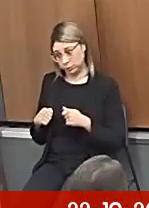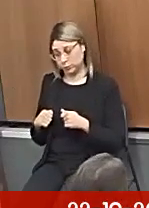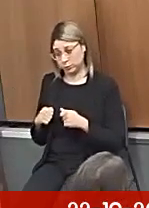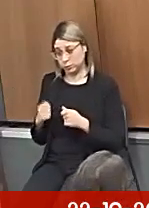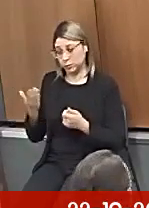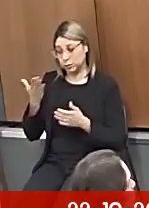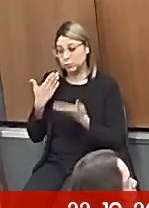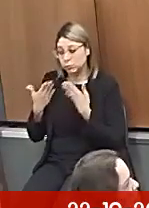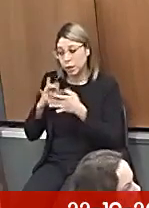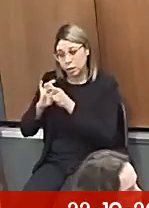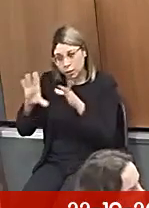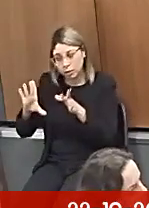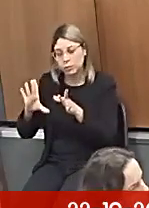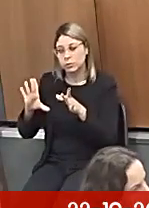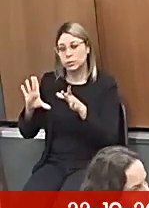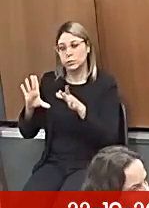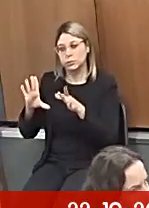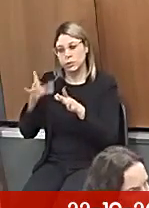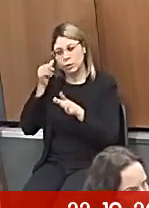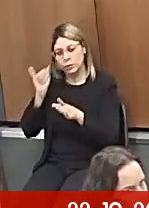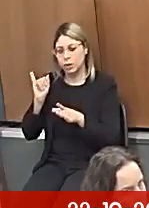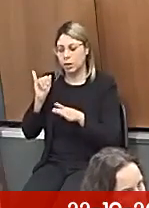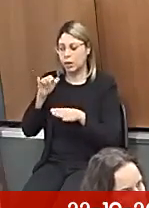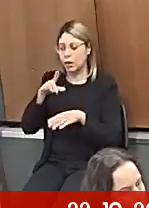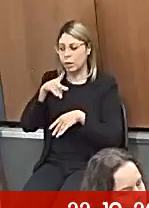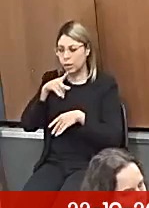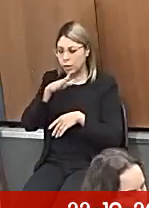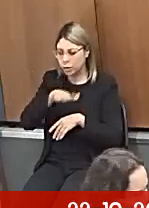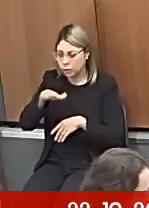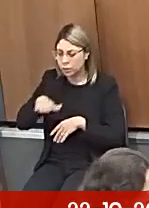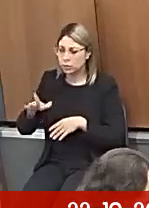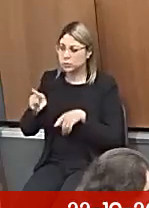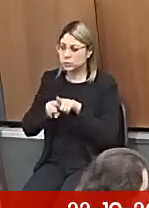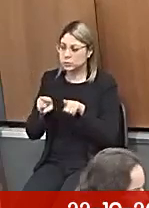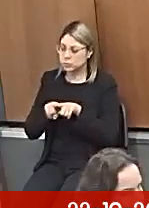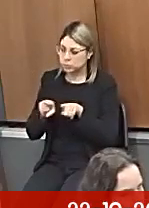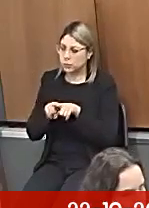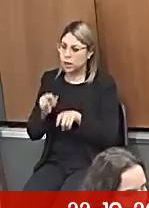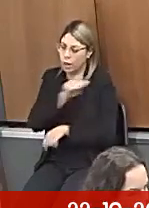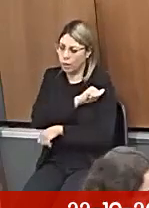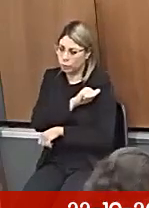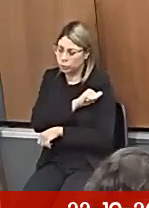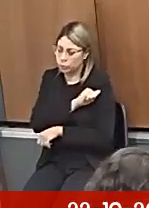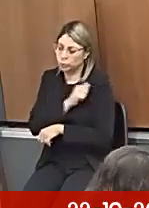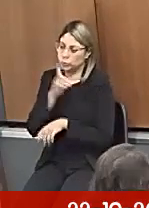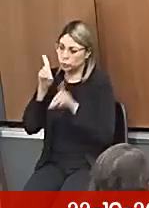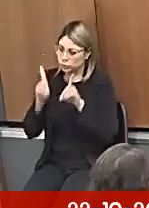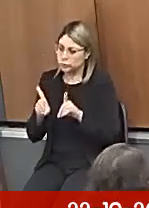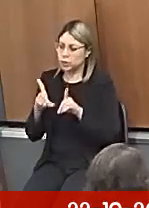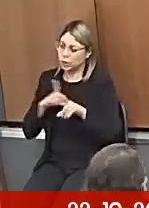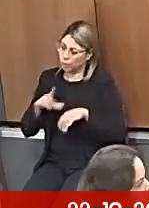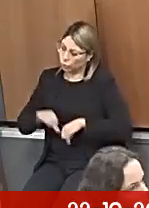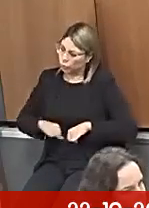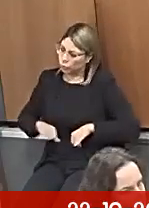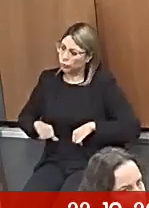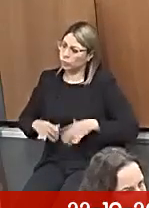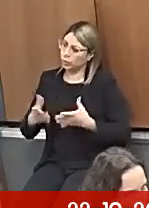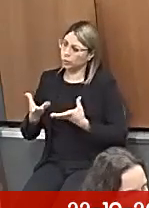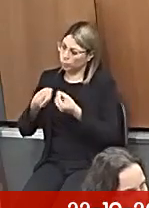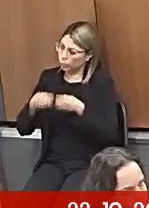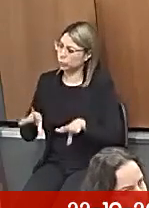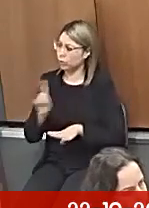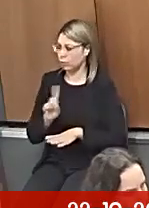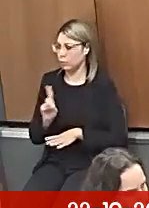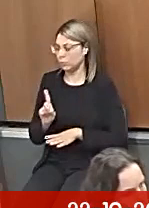canal do diálogo aberto, sem que as crianças e os alunos com deficiência sejam prejudicados e sofram por isso. A gente não pode